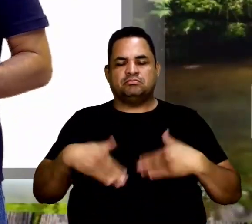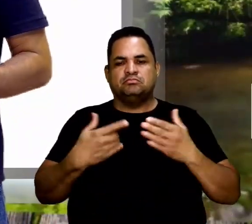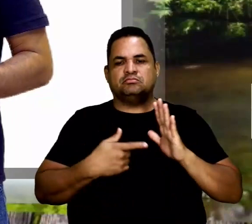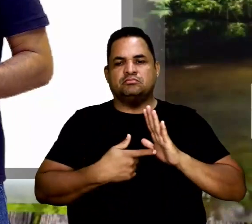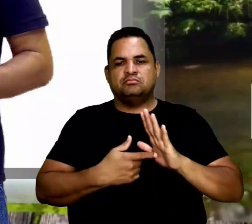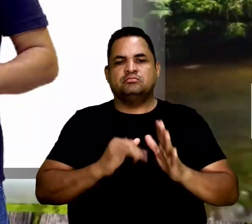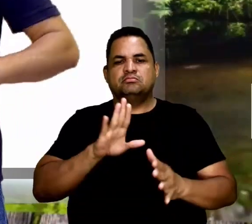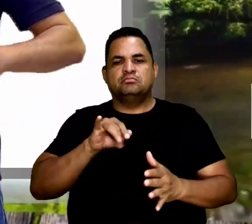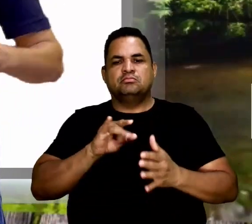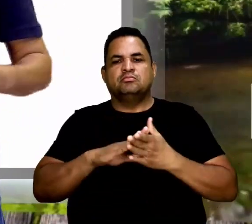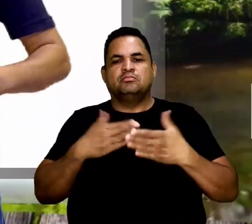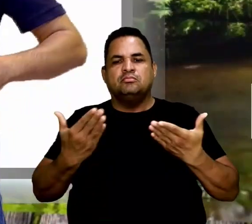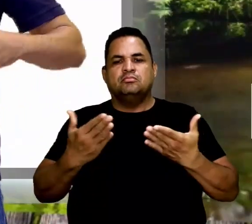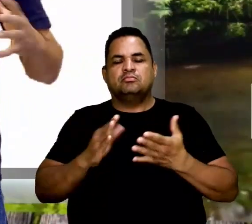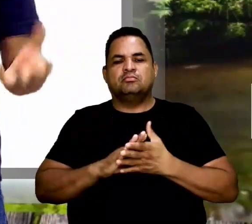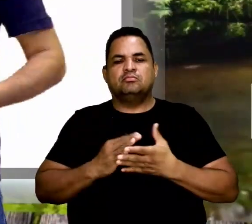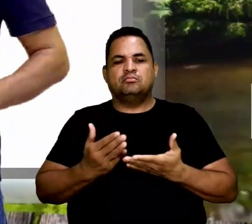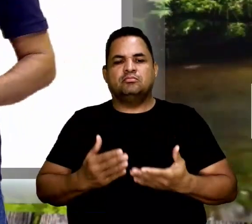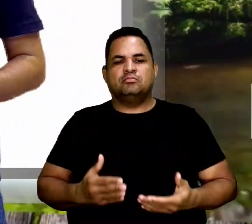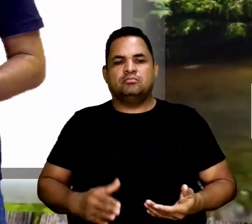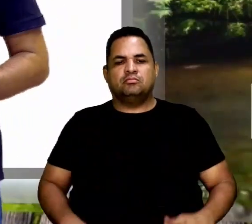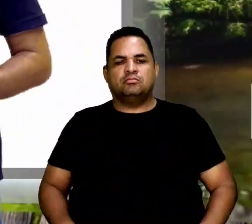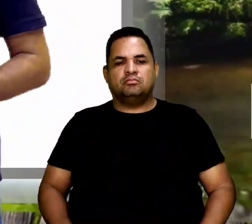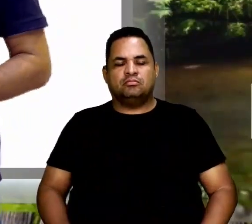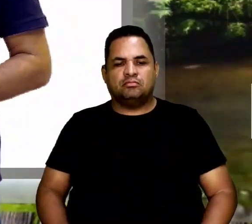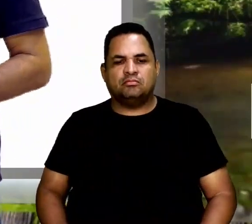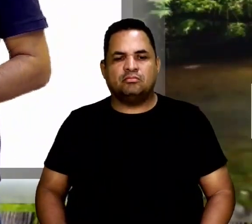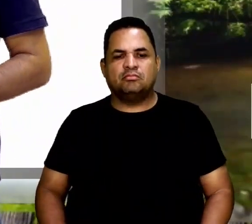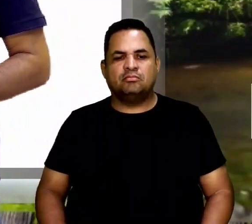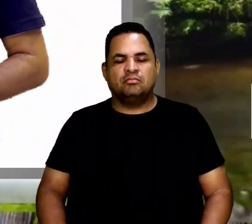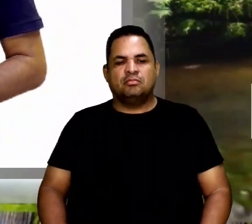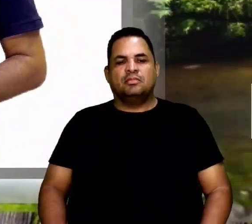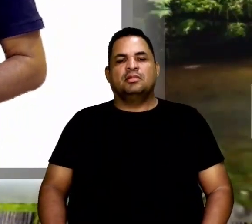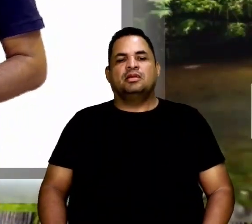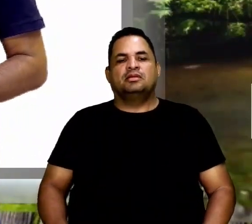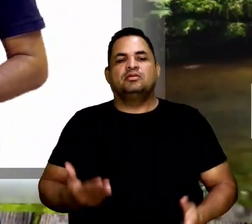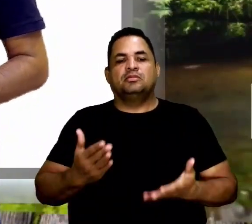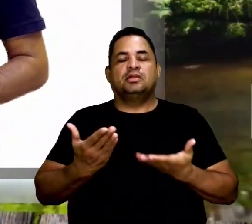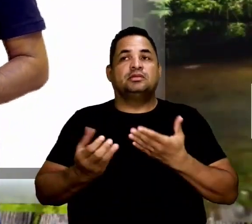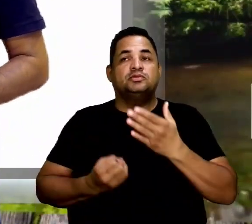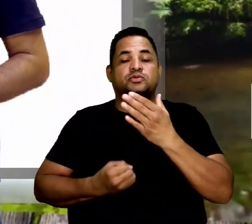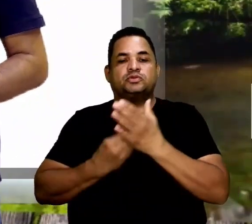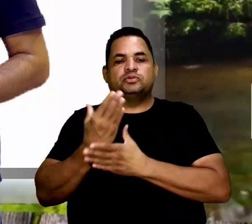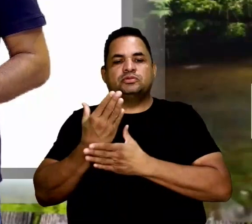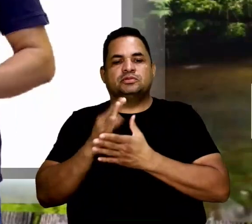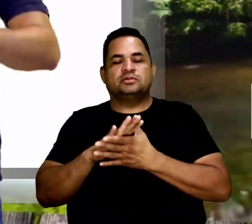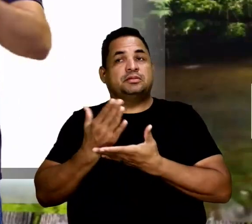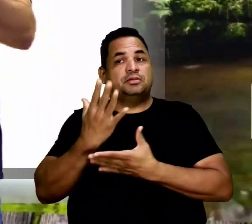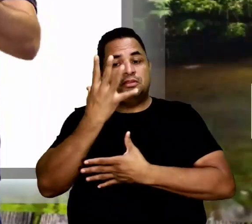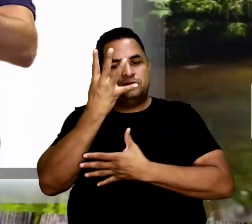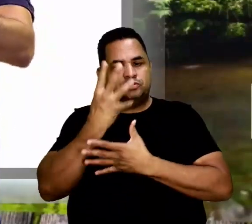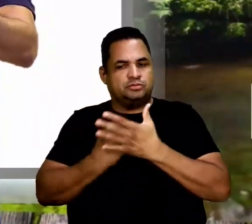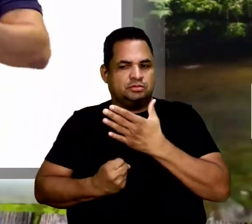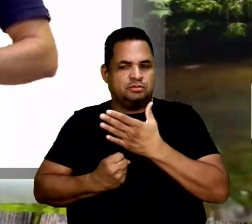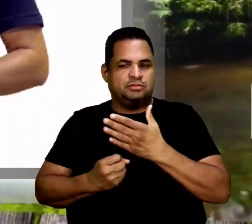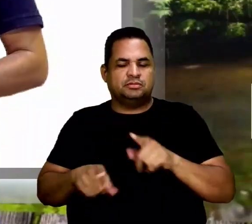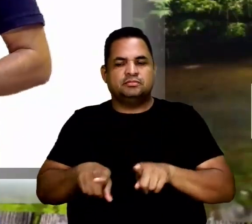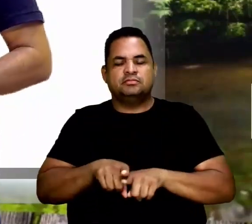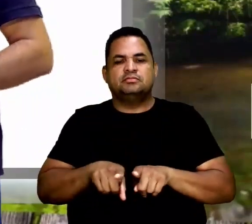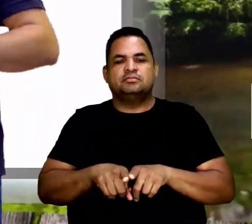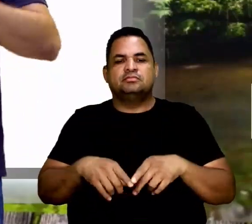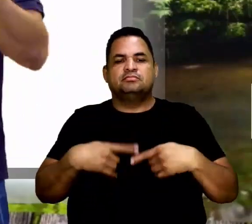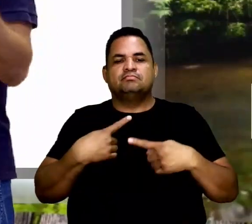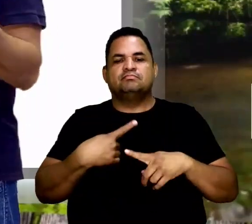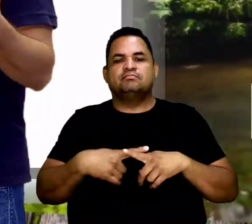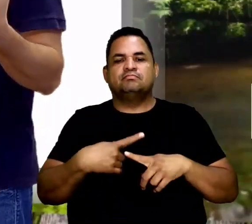íngua, é justamente isso. É sinal... Se da mesma forma que elas aparecem, elas vão desaparecer. Exatamente. Se não desaparecer, é a mesma coisa. Um sinal...